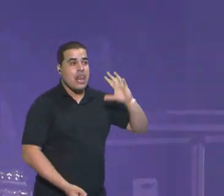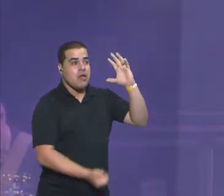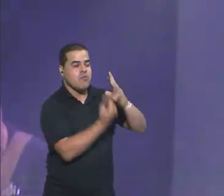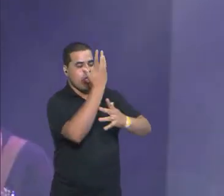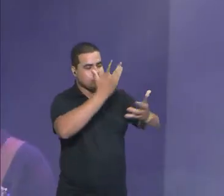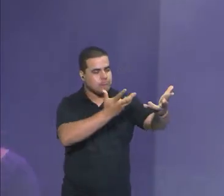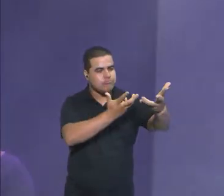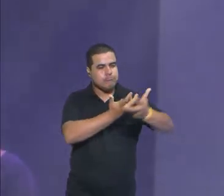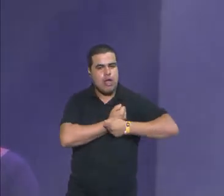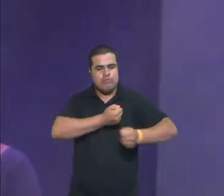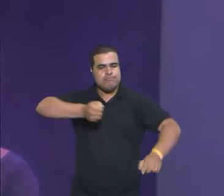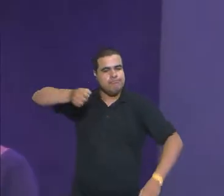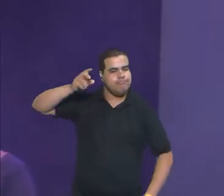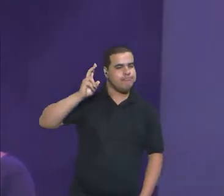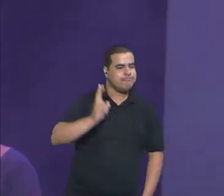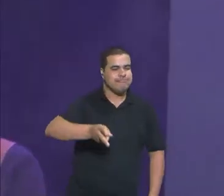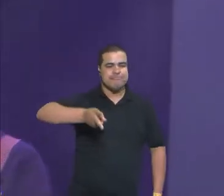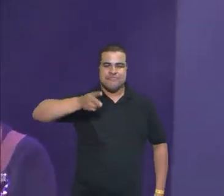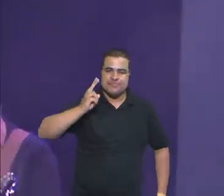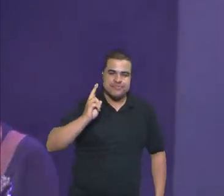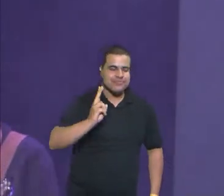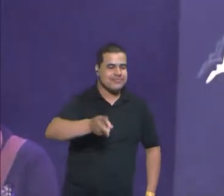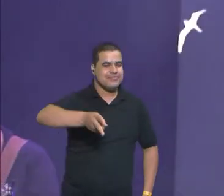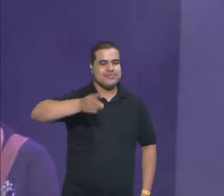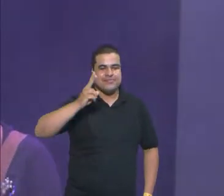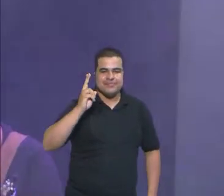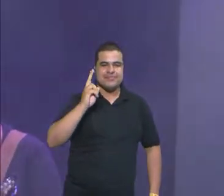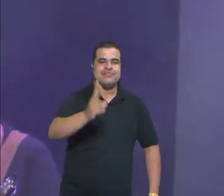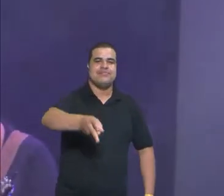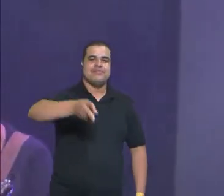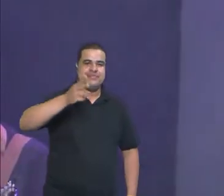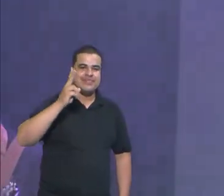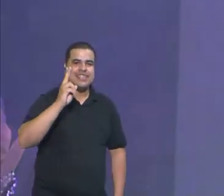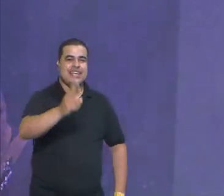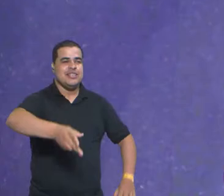para sempre ao coração